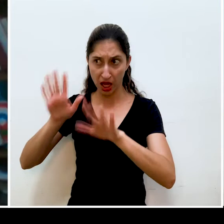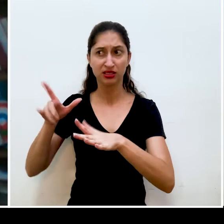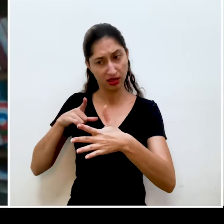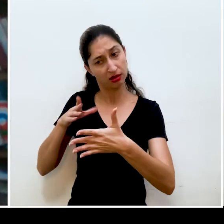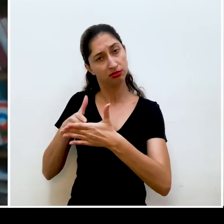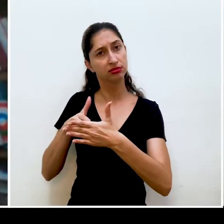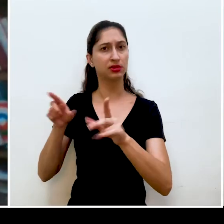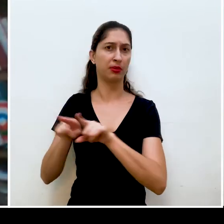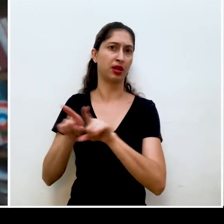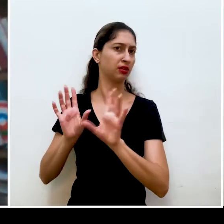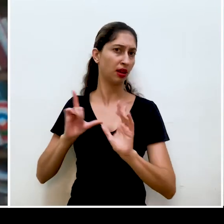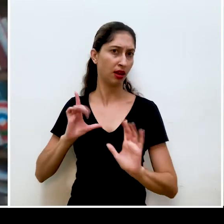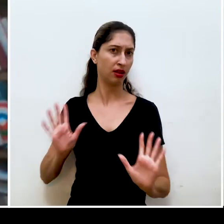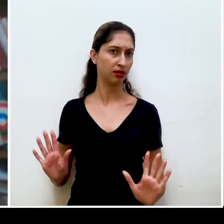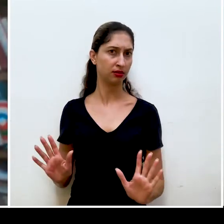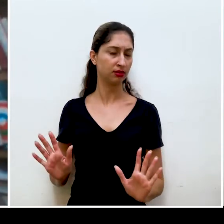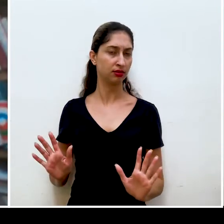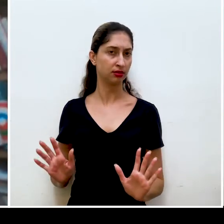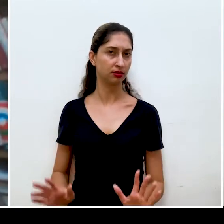tem. Eu sempre digo isso,